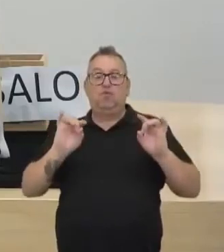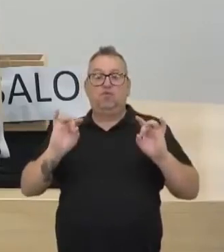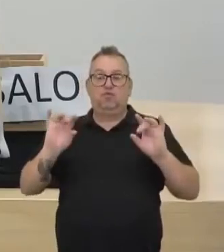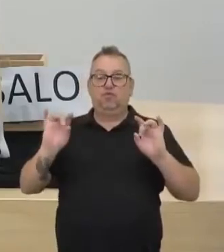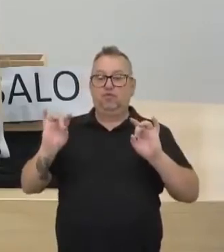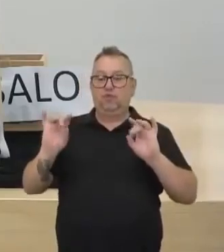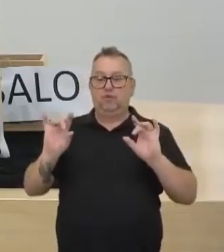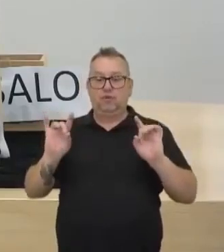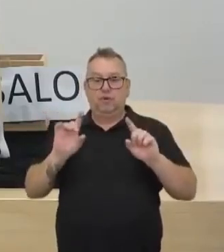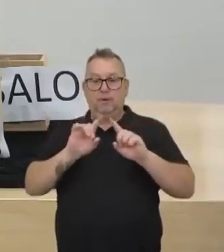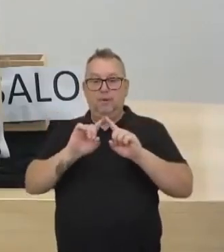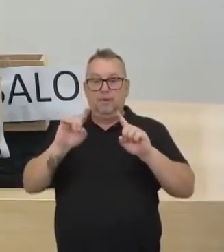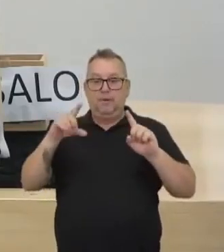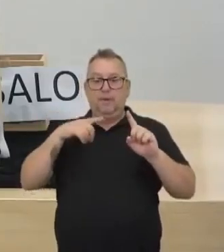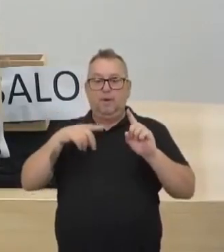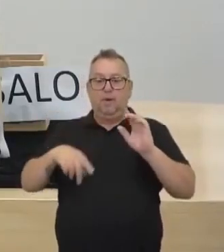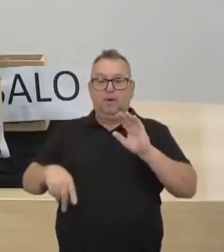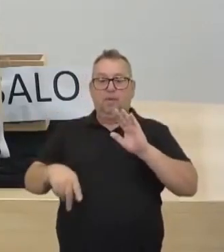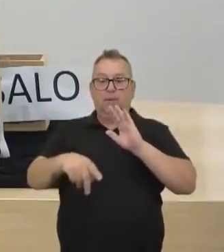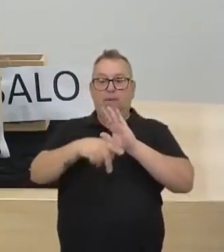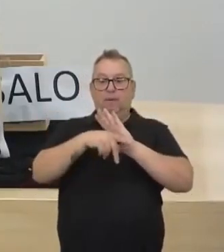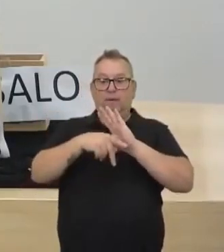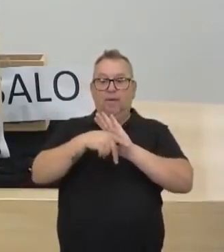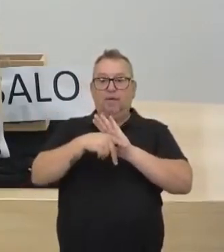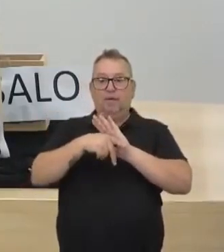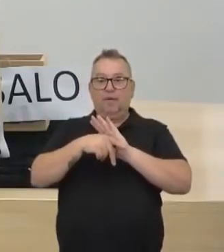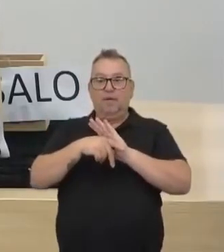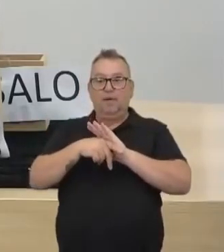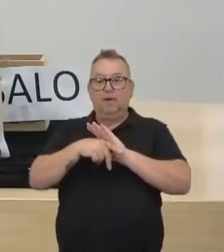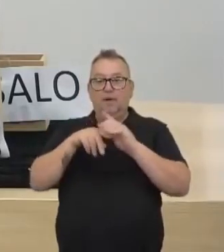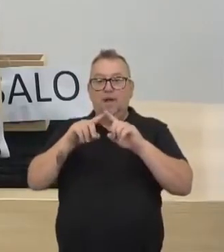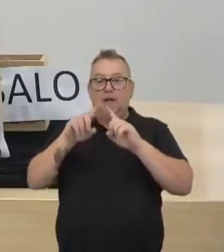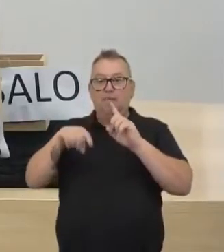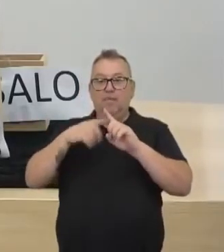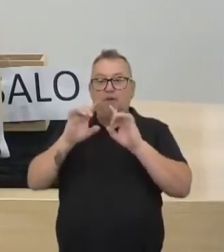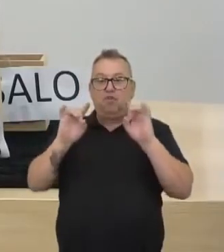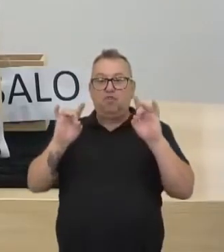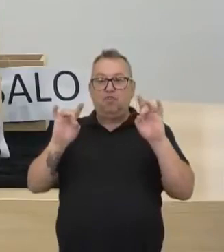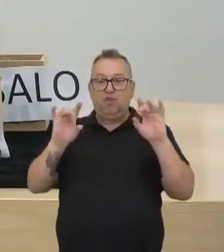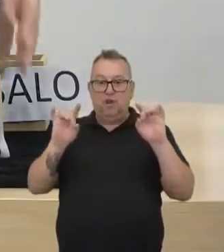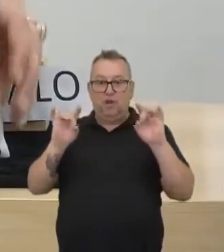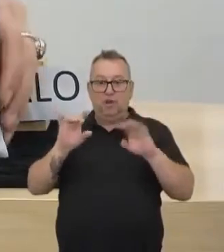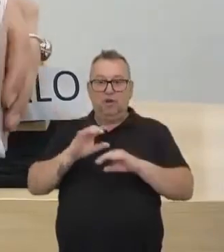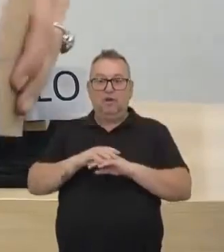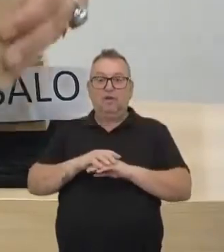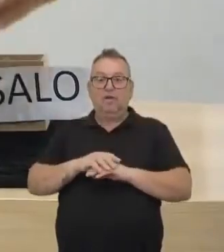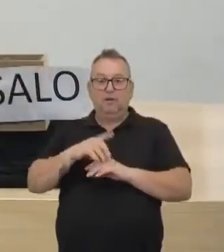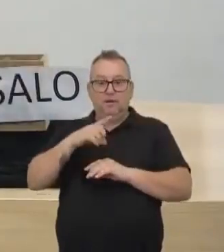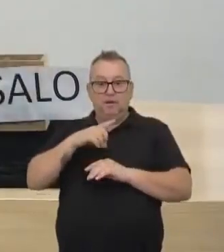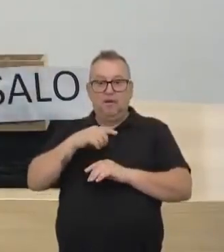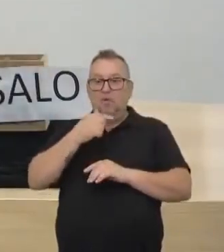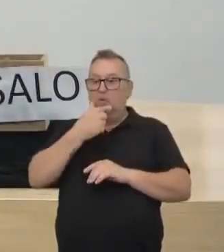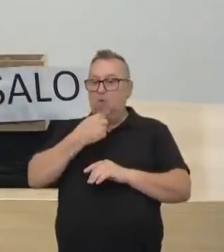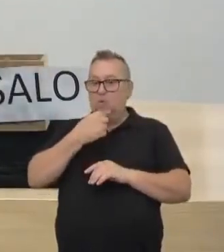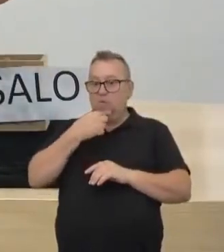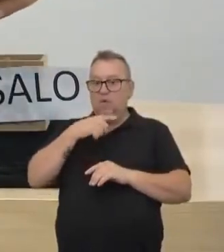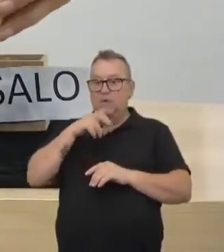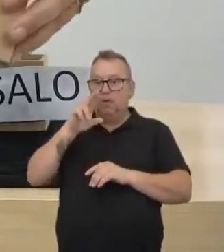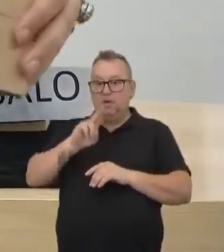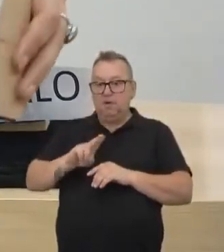pela roupa deles que eles pertencem a uma nobreza, a uma elite, né? Eles são homens que estão